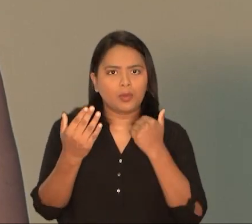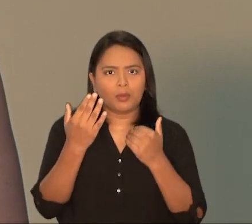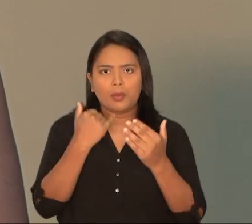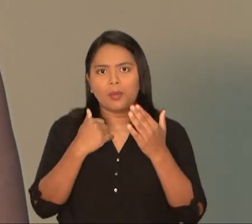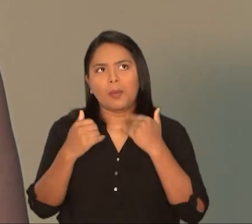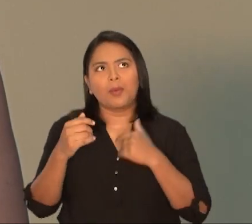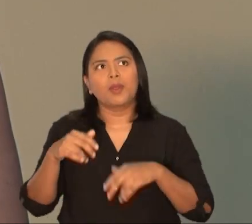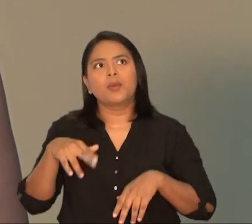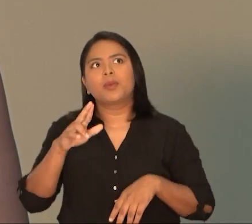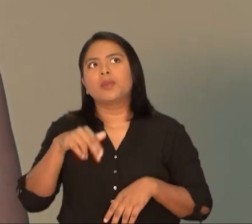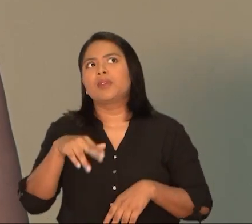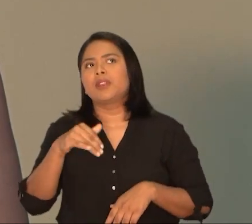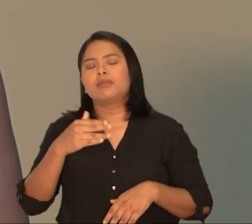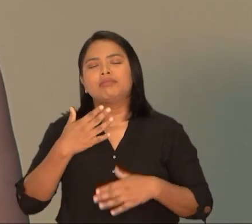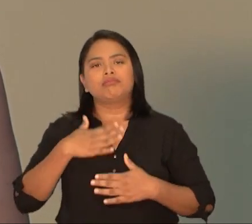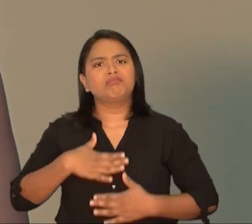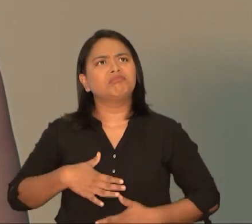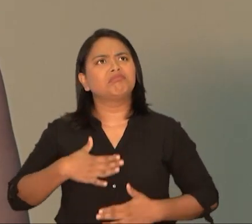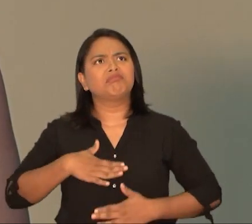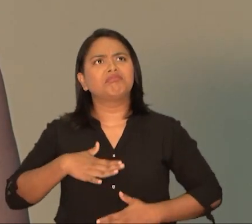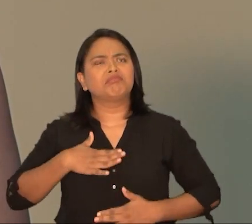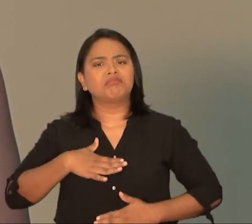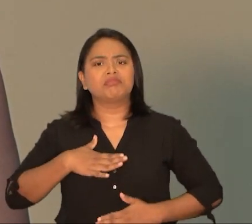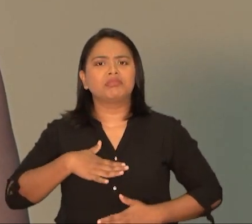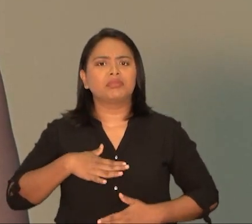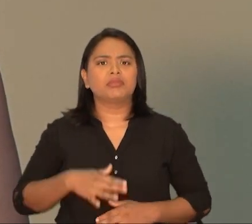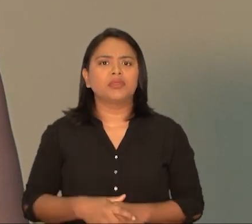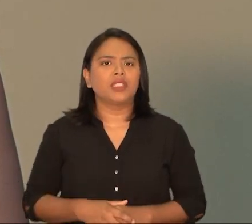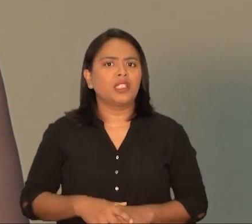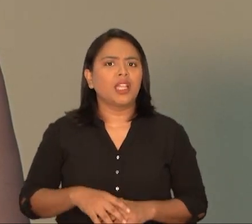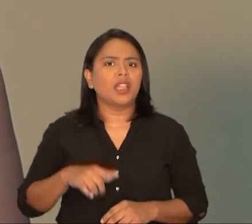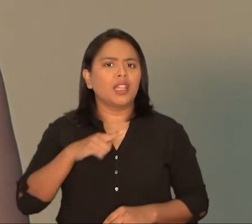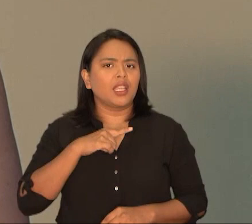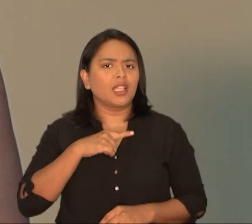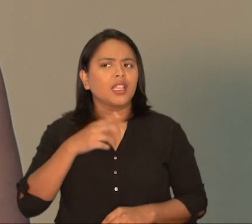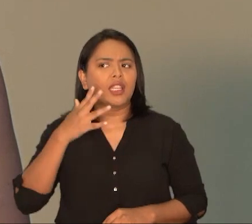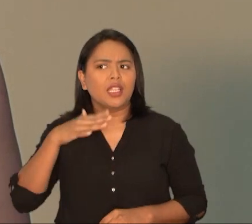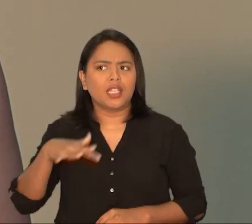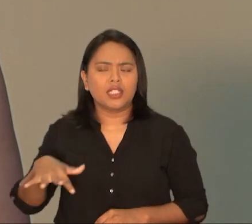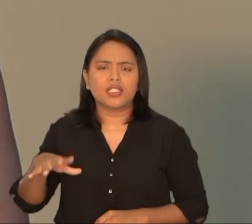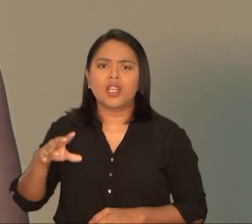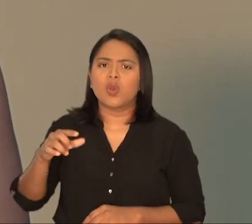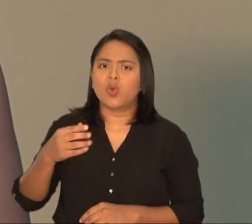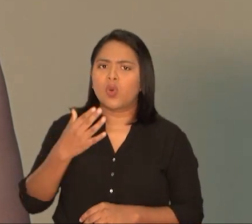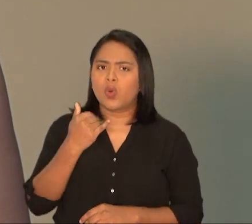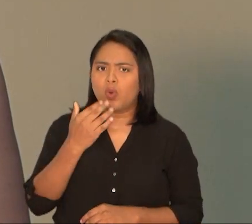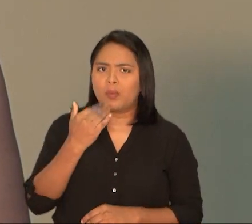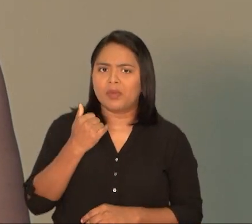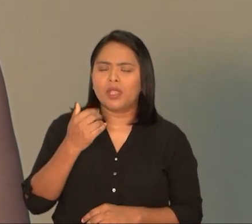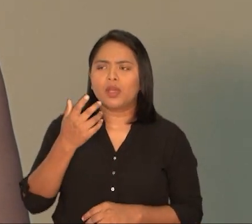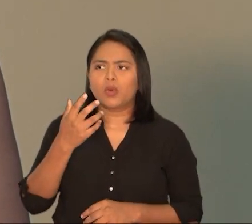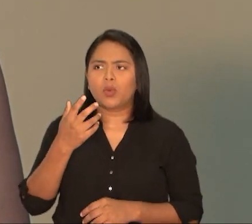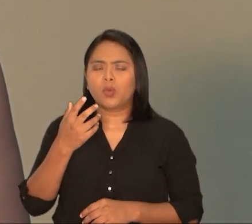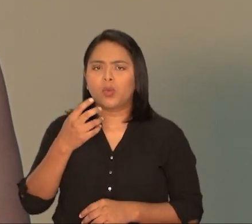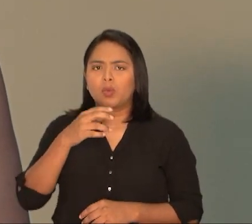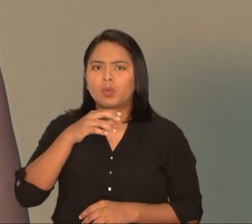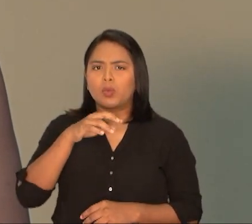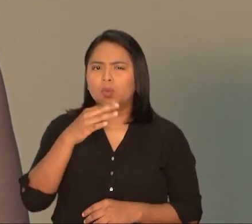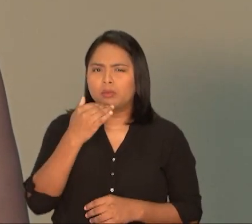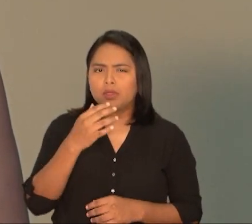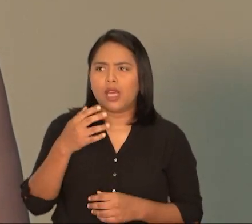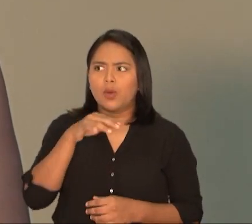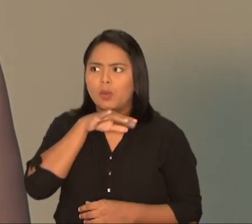tem crianças que comem compulsivamente até comidas estragadas. O Vitor fez o primeiro exame genético,